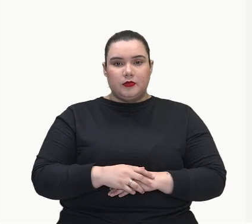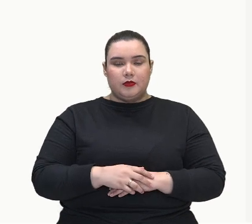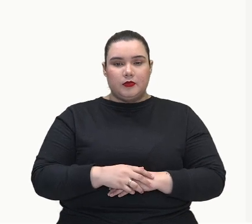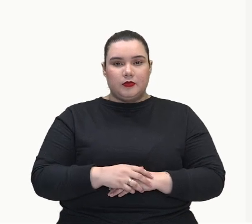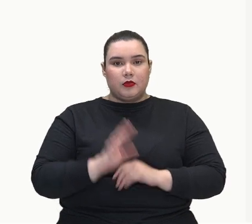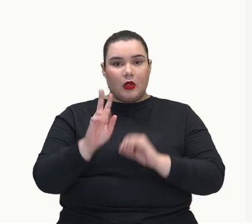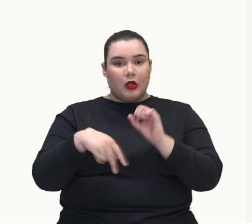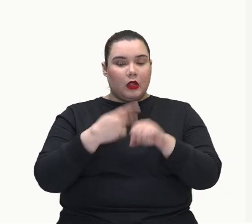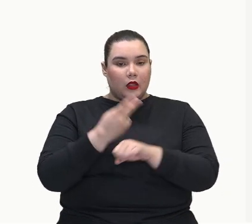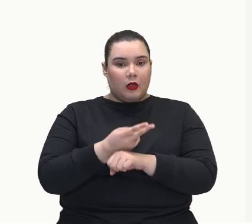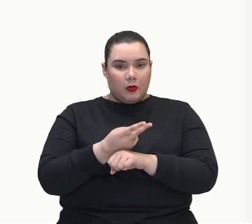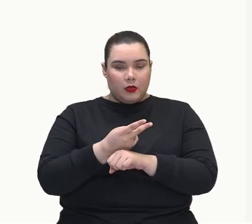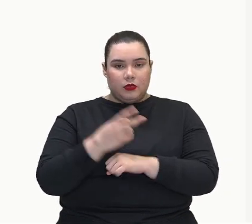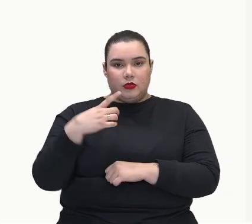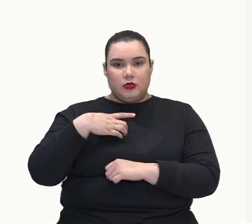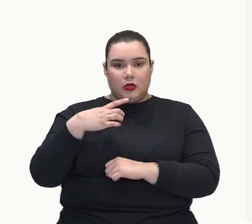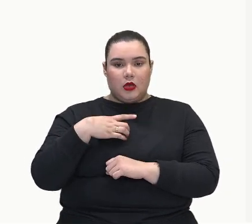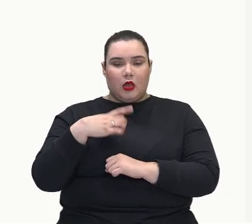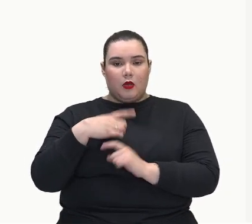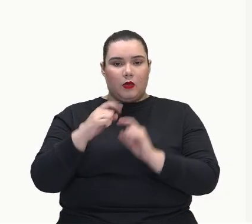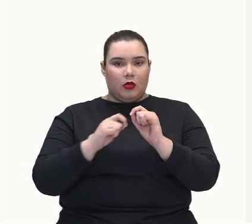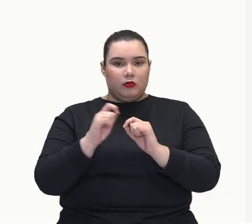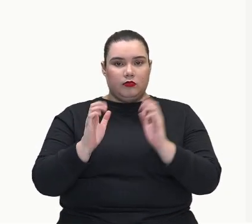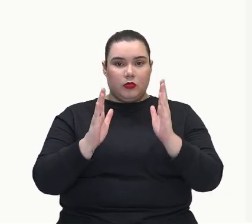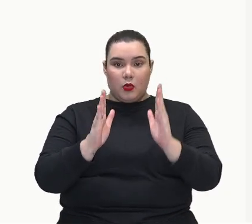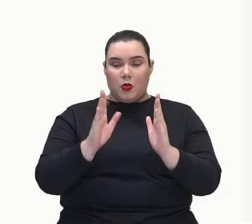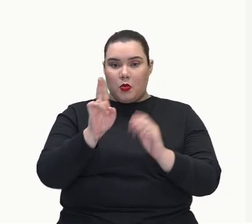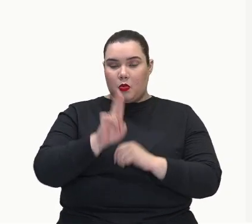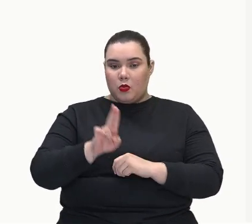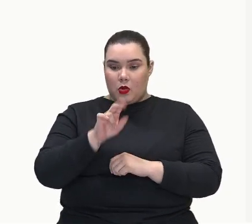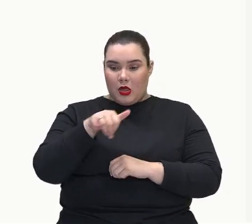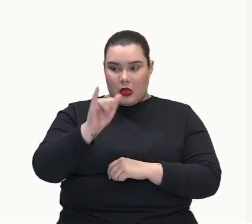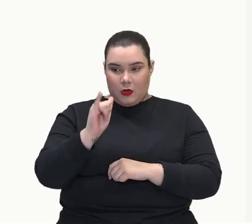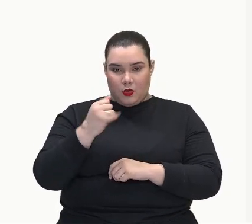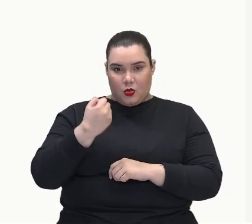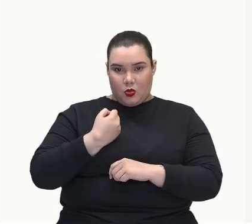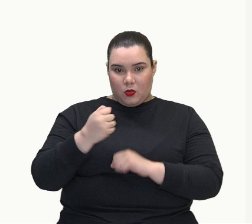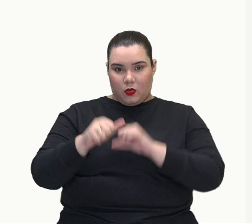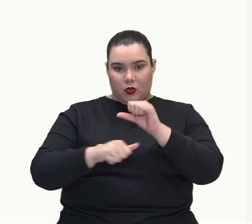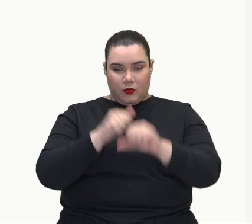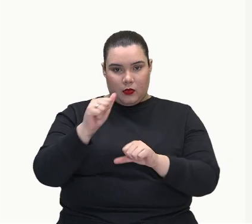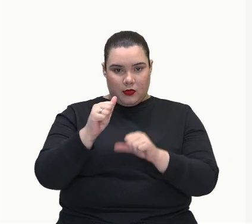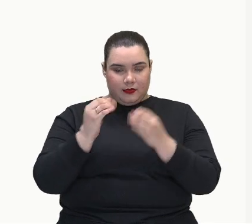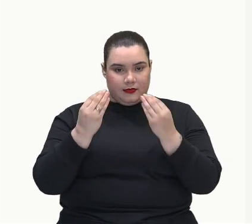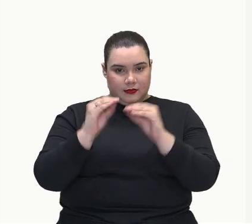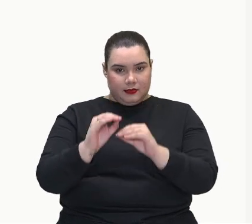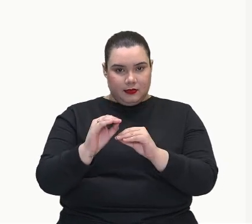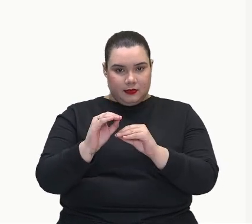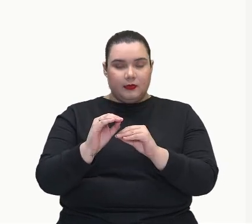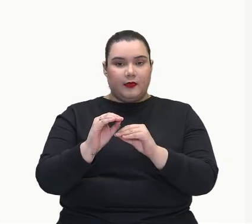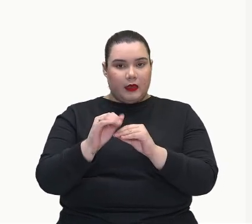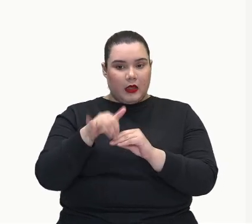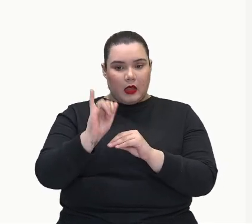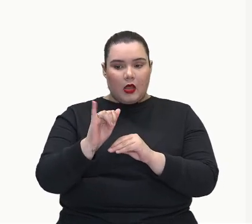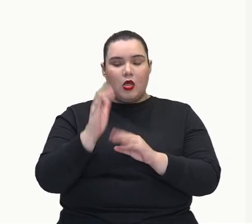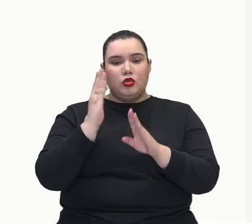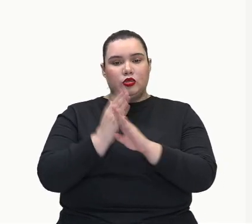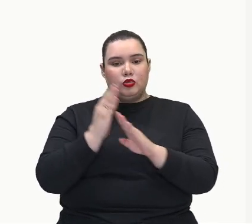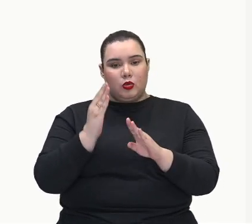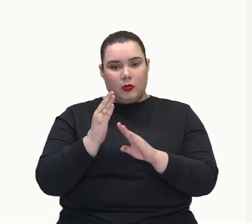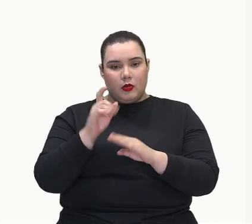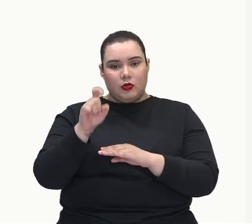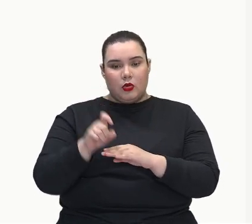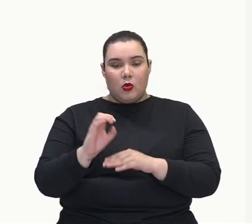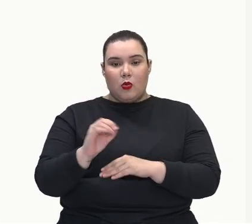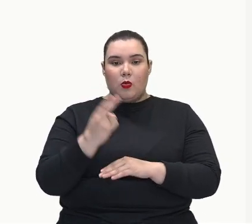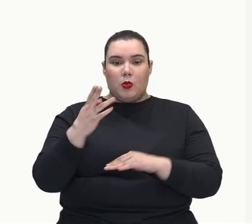e depois a gente vai usar o valor que encontrou de Y, substituir aqui no valor de X, ou,